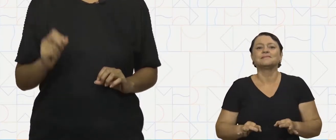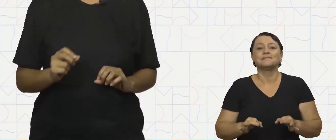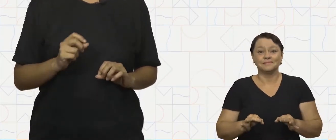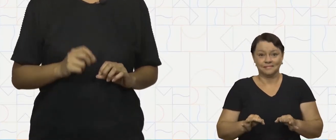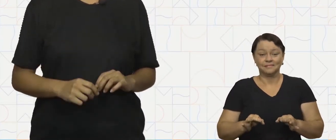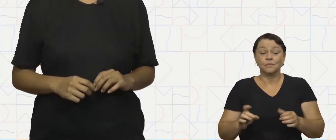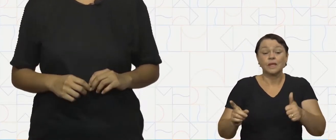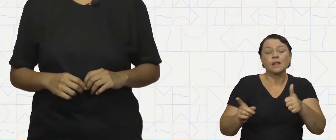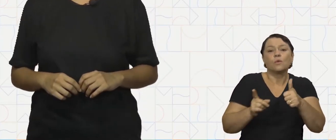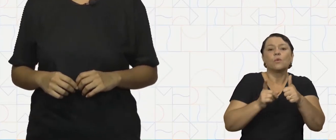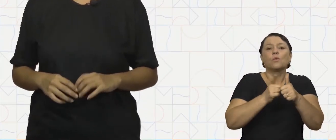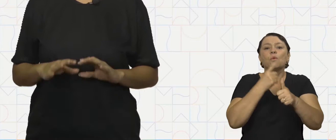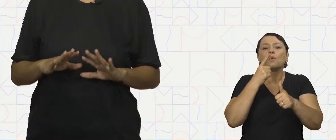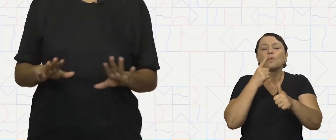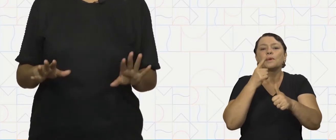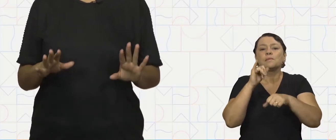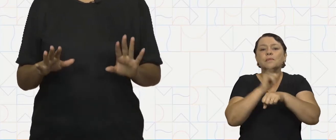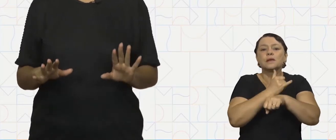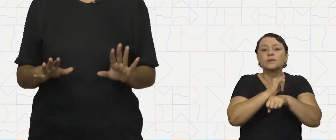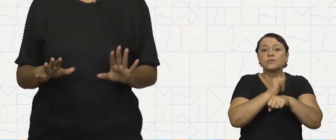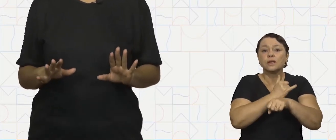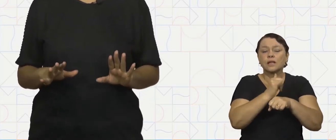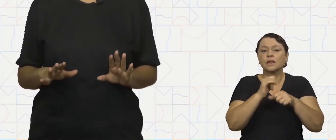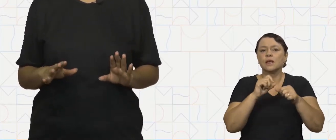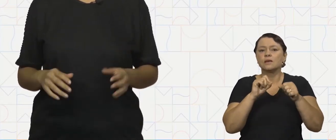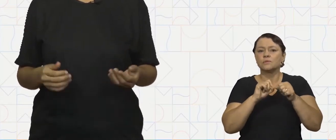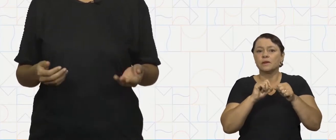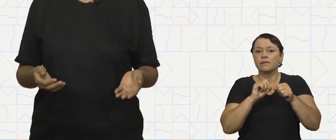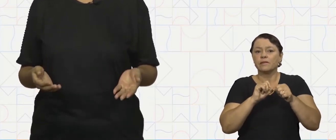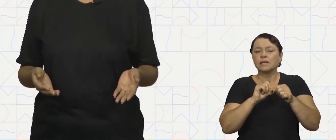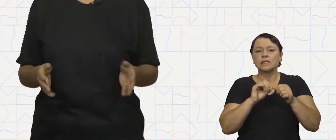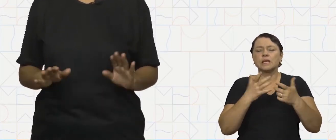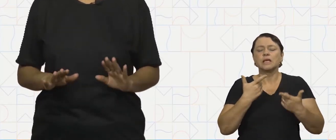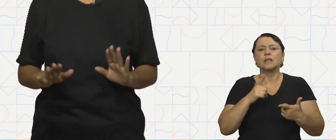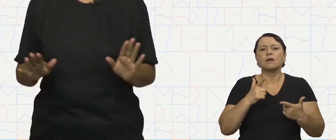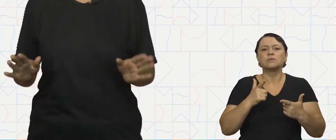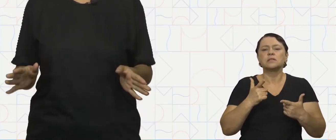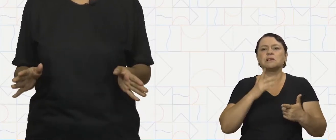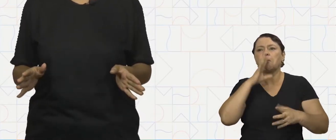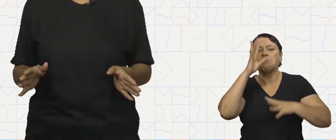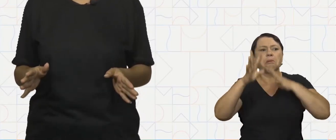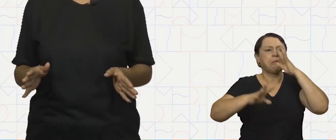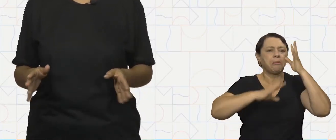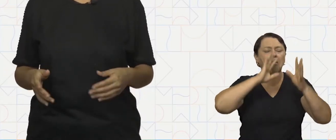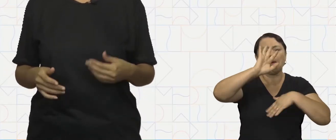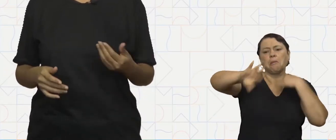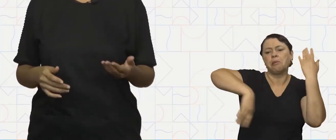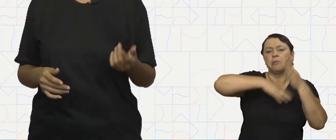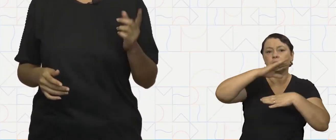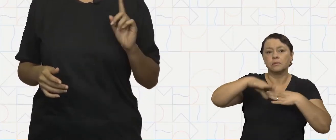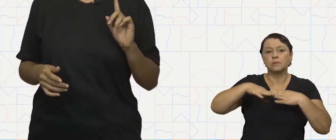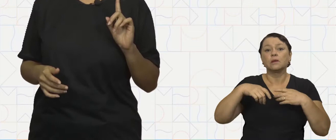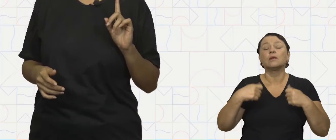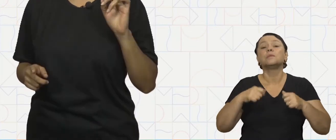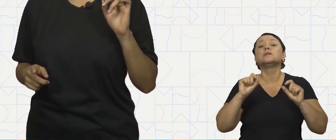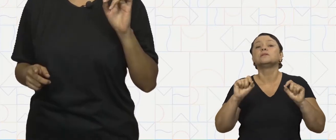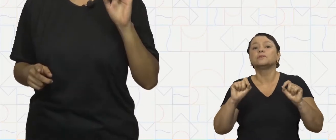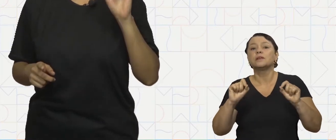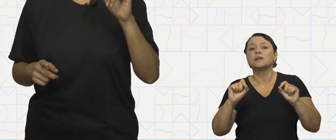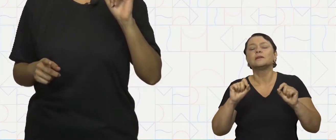o primeiro passo para que as coisas não aconteçam de qualquer jeito e a minha mensagem também não fique bagunçada, eu preciso de